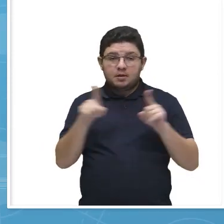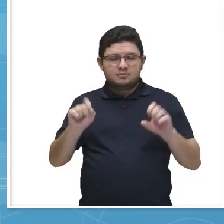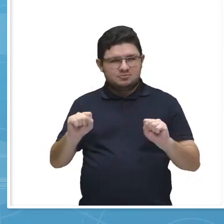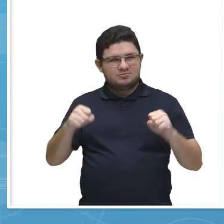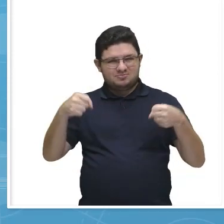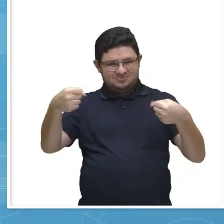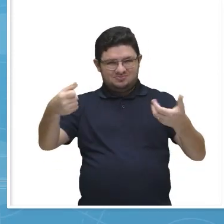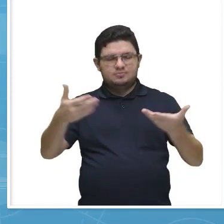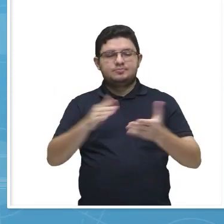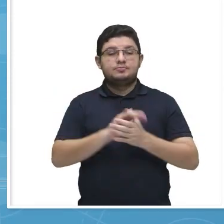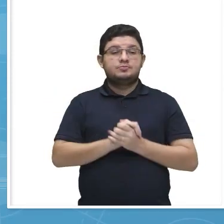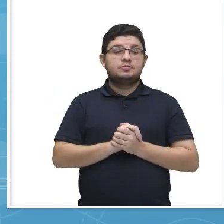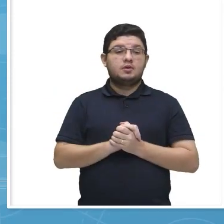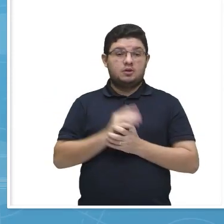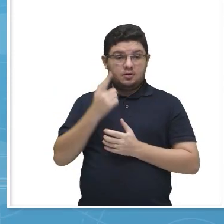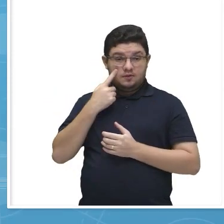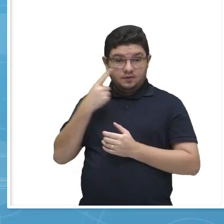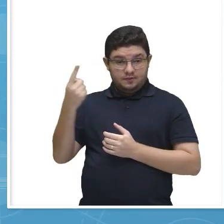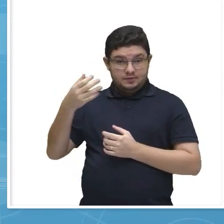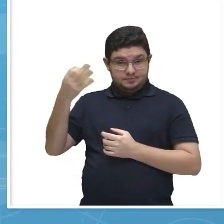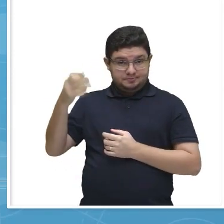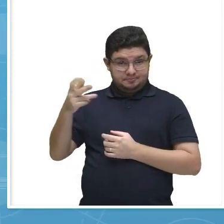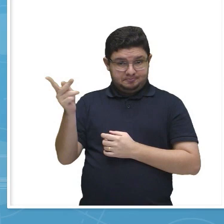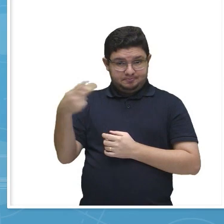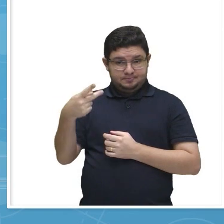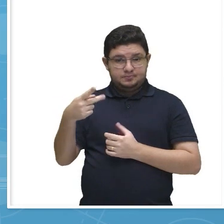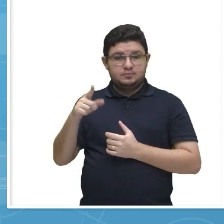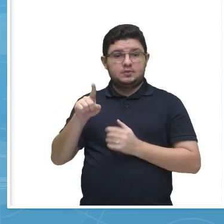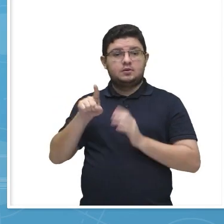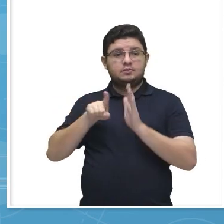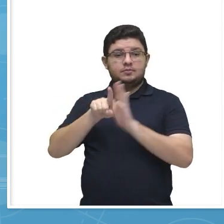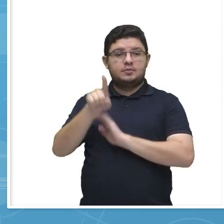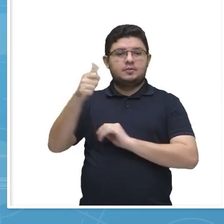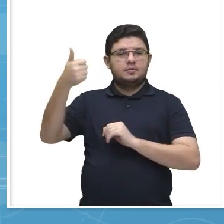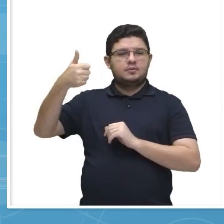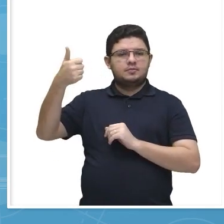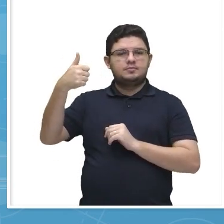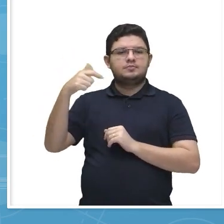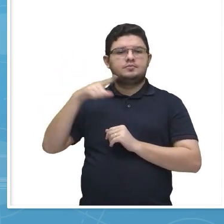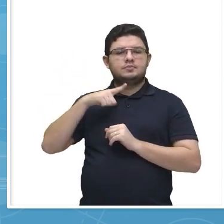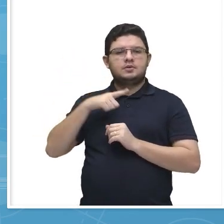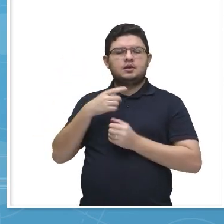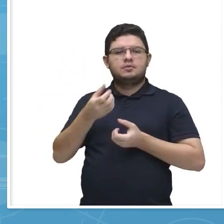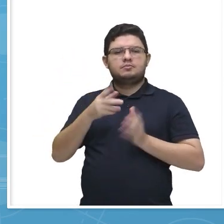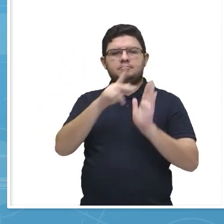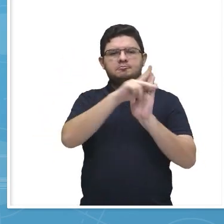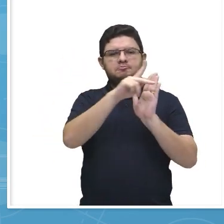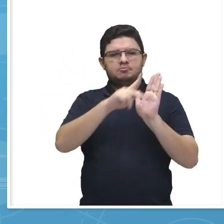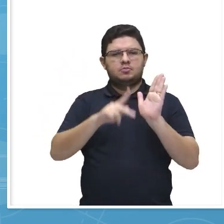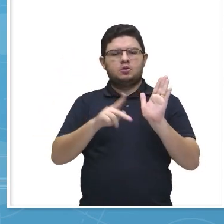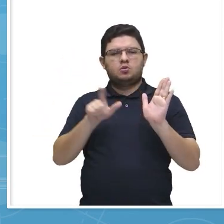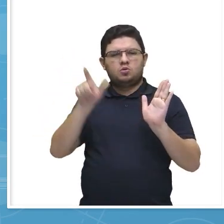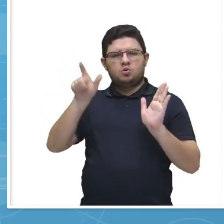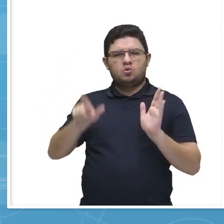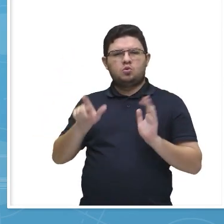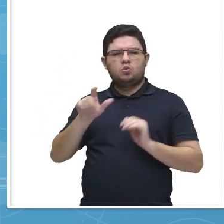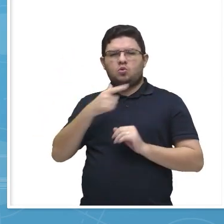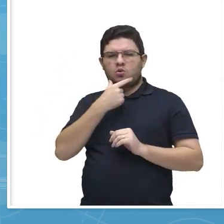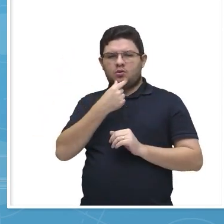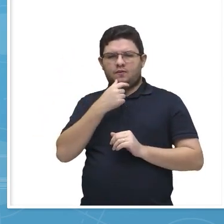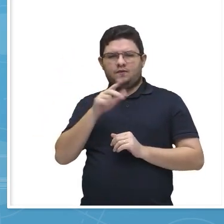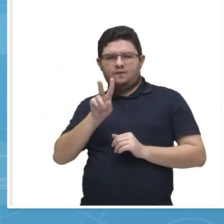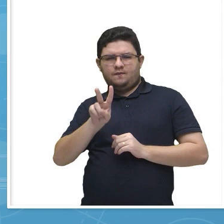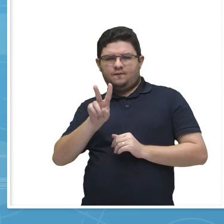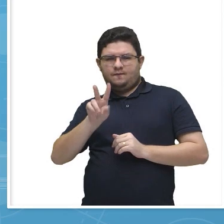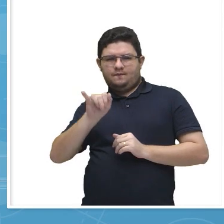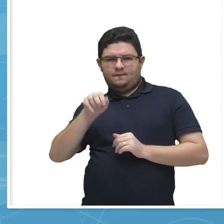corrigir? Vamos lá. Questão 1 na tela. Temos os versos aí de Vinícius de Moraes. São demais os